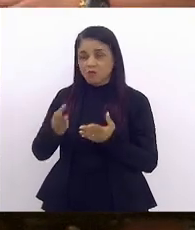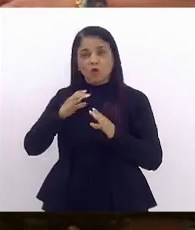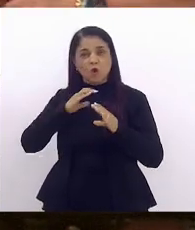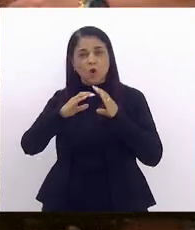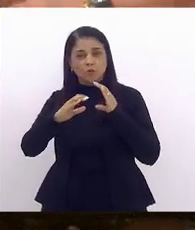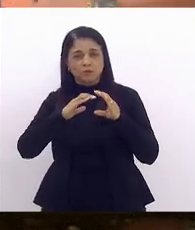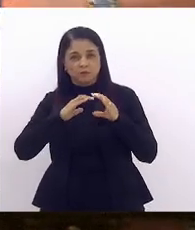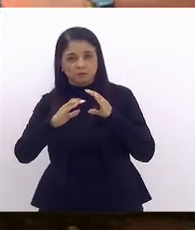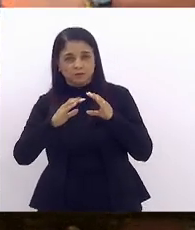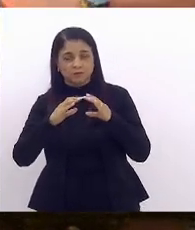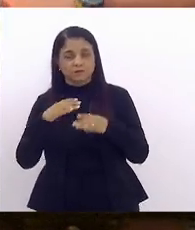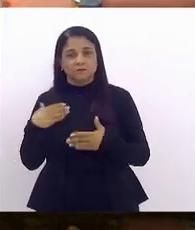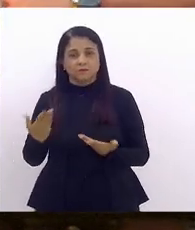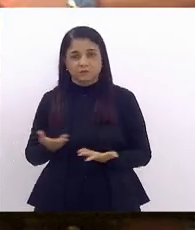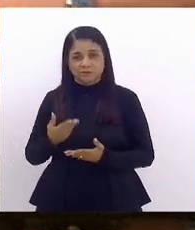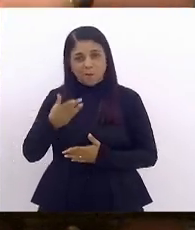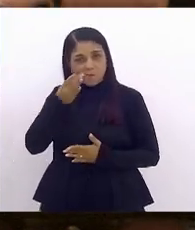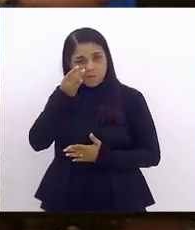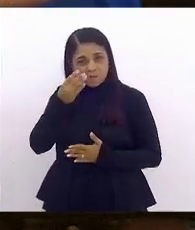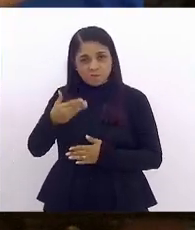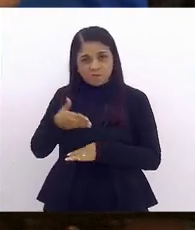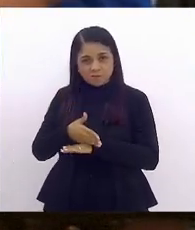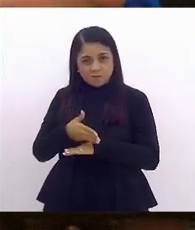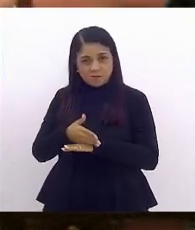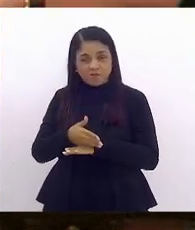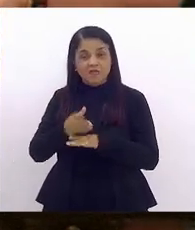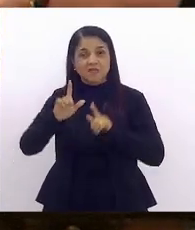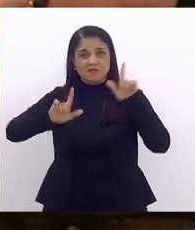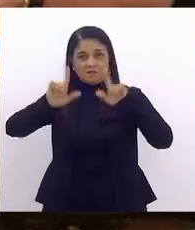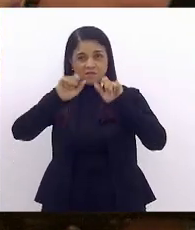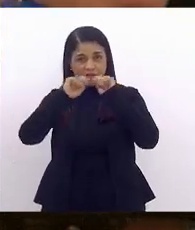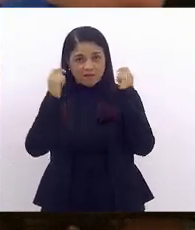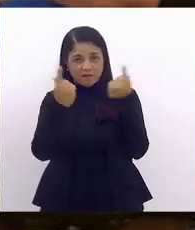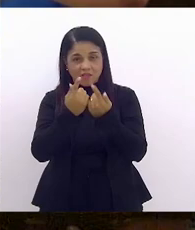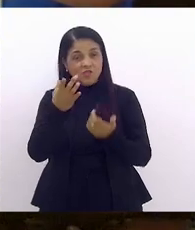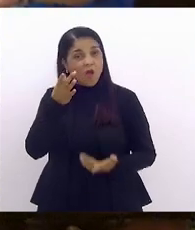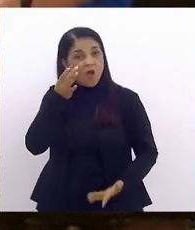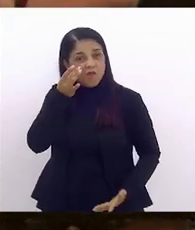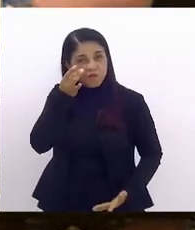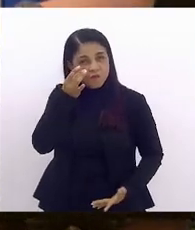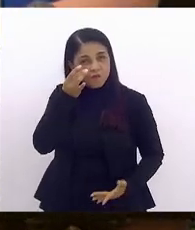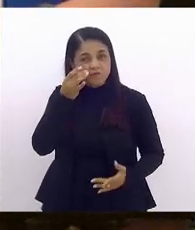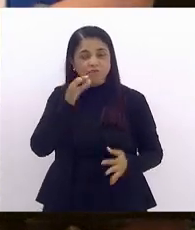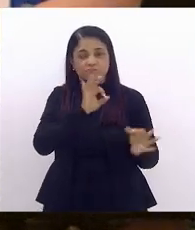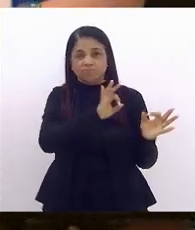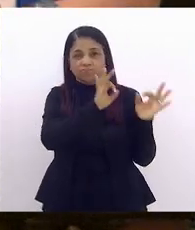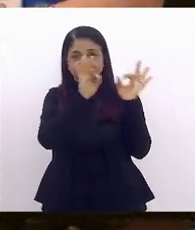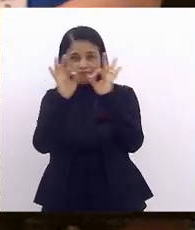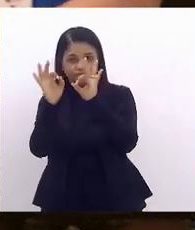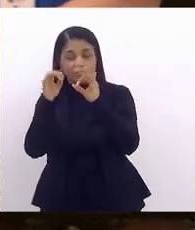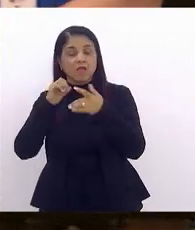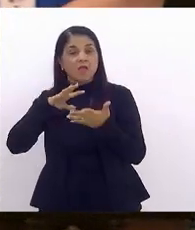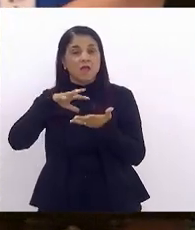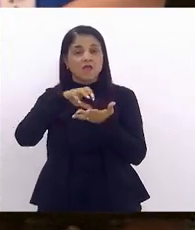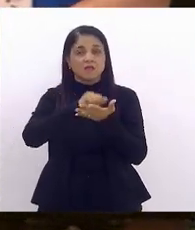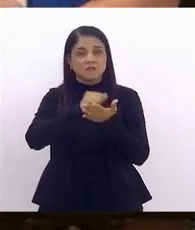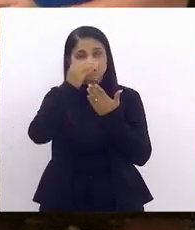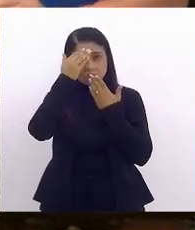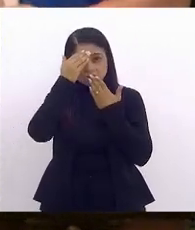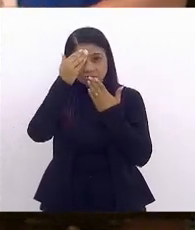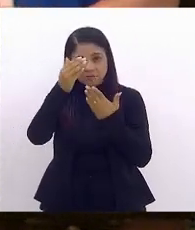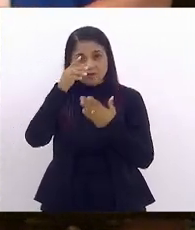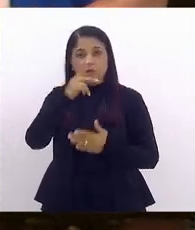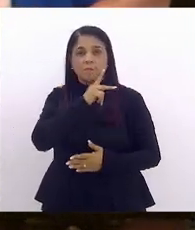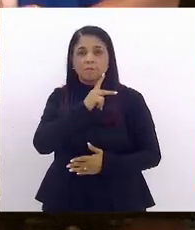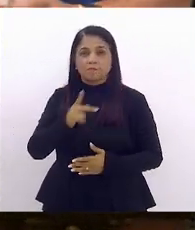comunicadores presentes, porque a TV Alerj está ao vivo no ar. Também registro o meu agradecimento ao presidente